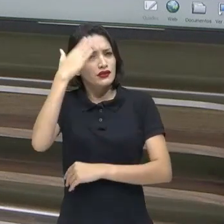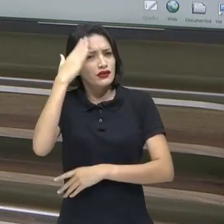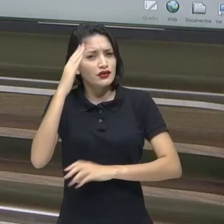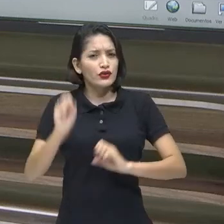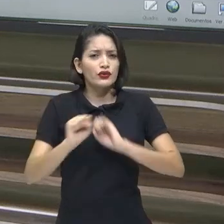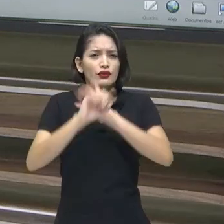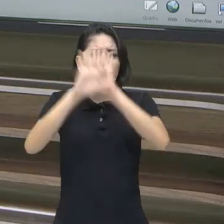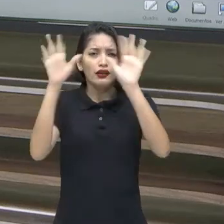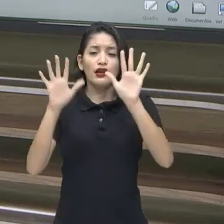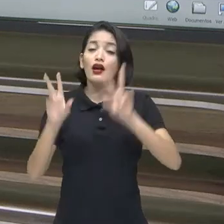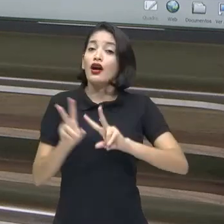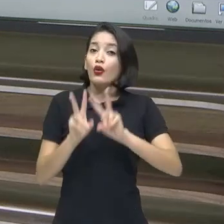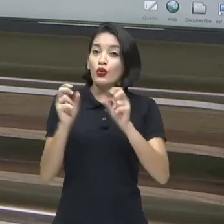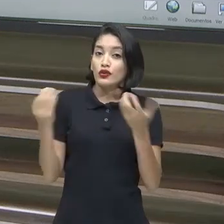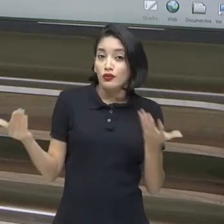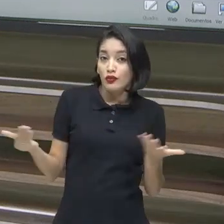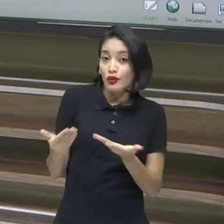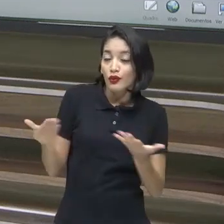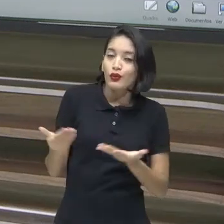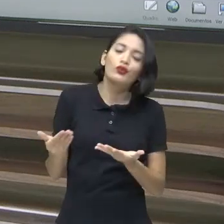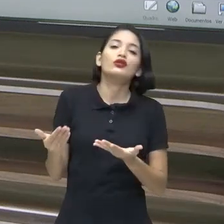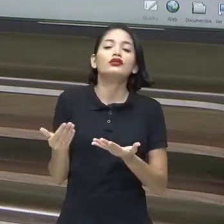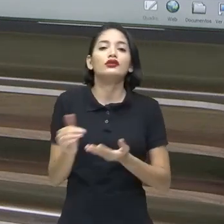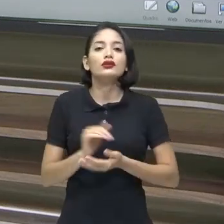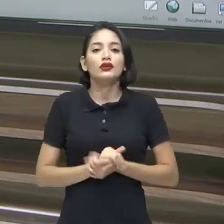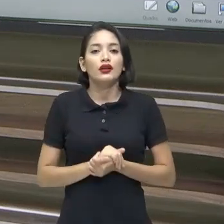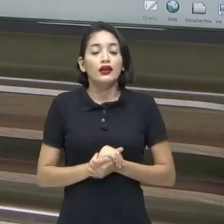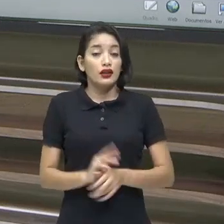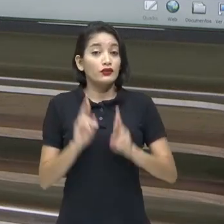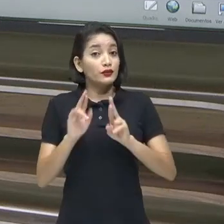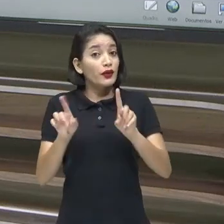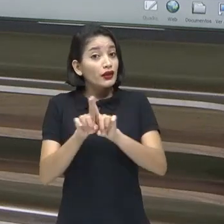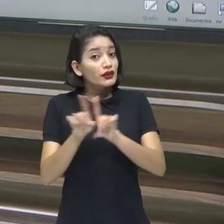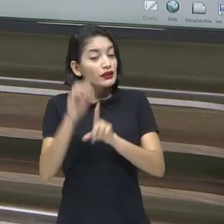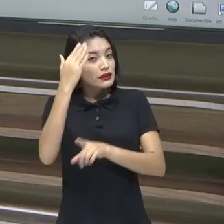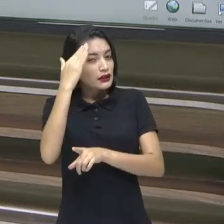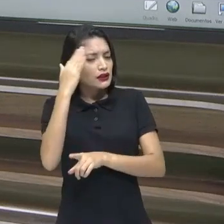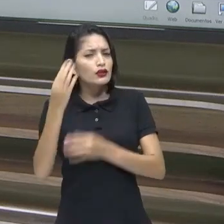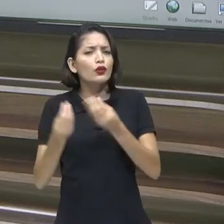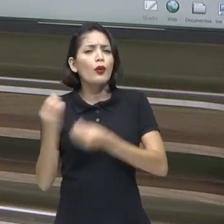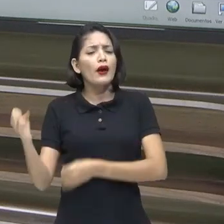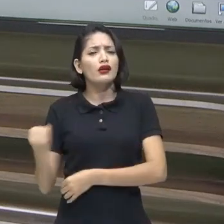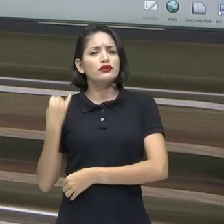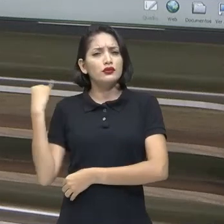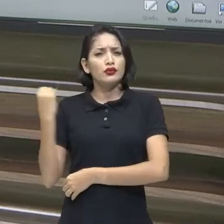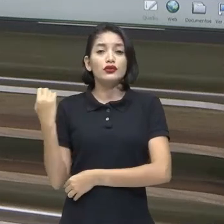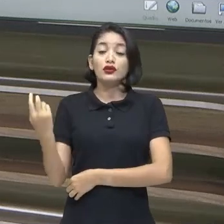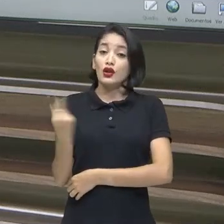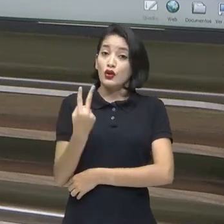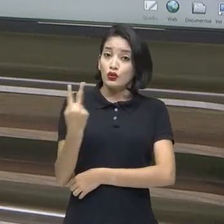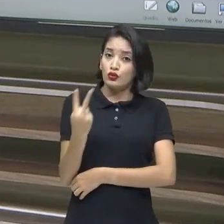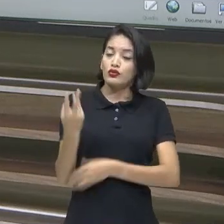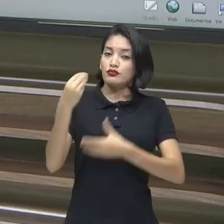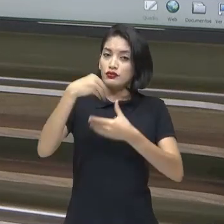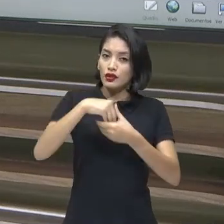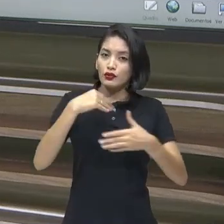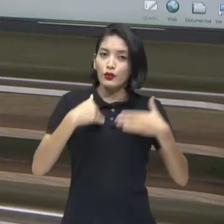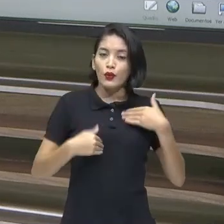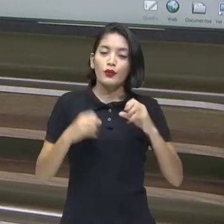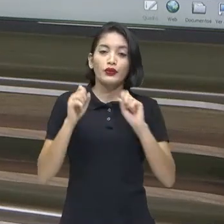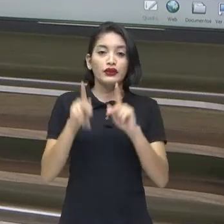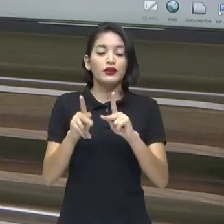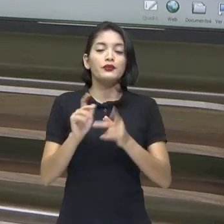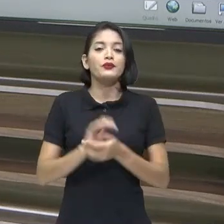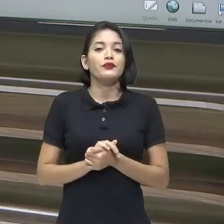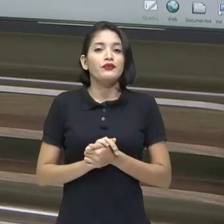compreendido o nosso assunto do sistema respiratório. Espero que vocês tenham compreendido a importância dele, né, para o nosso organismo também,